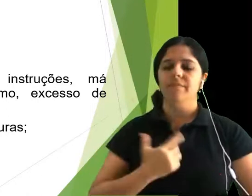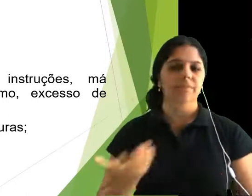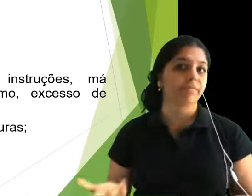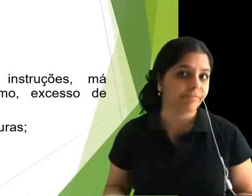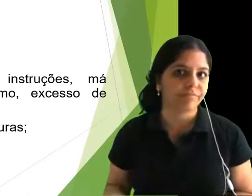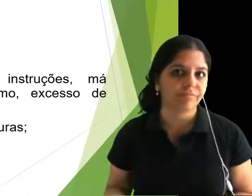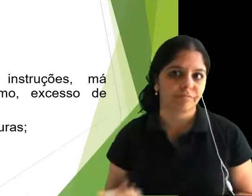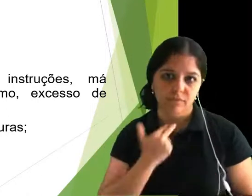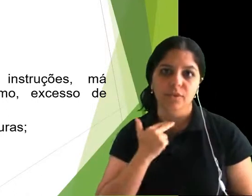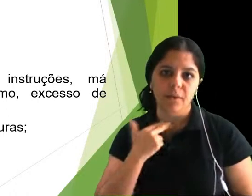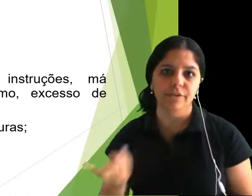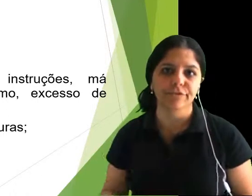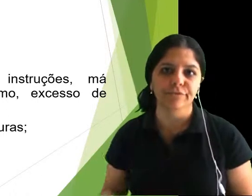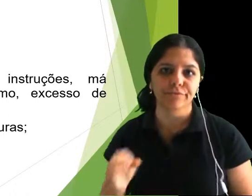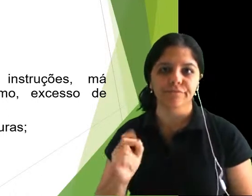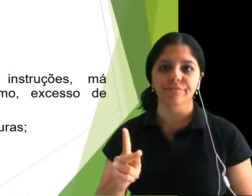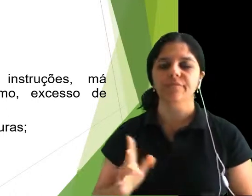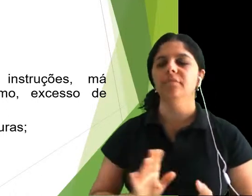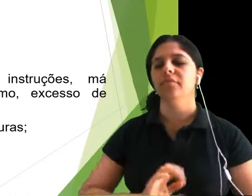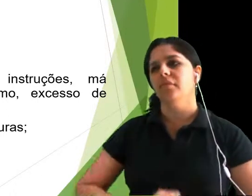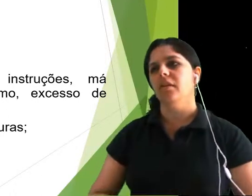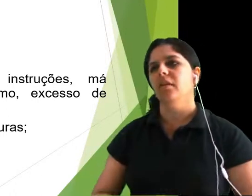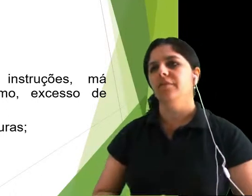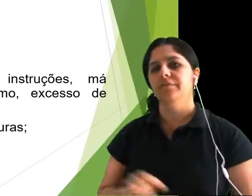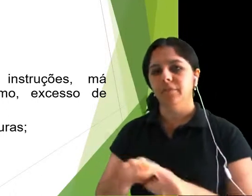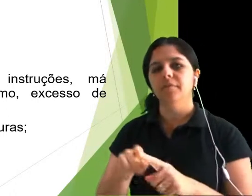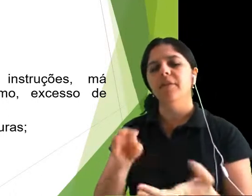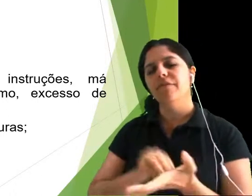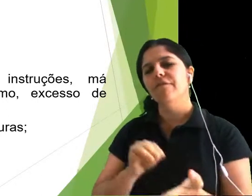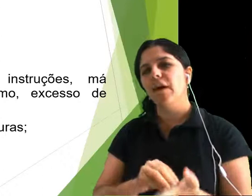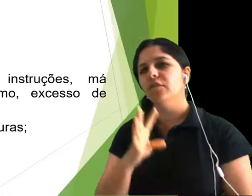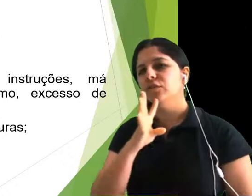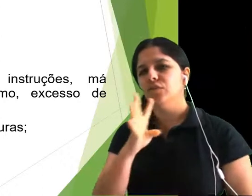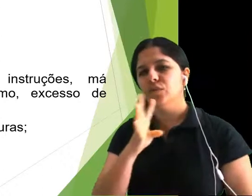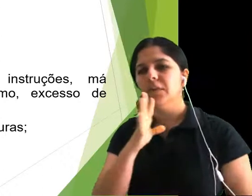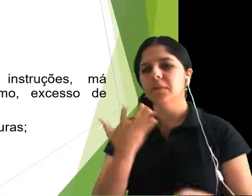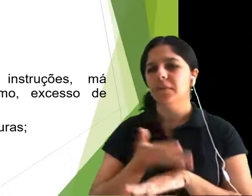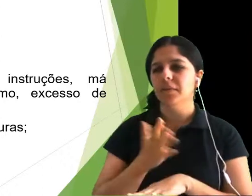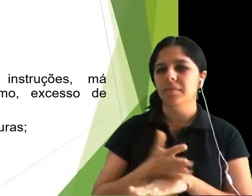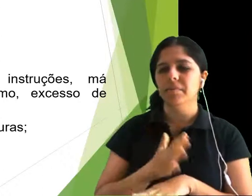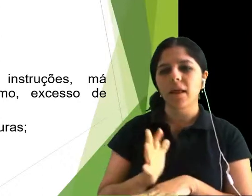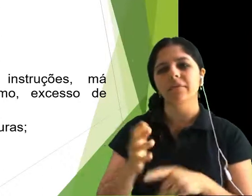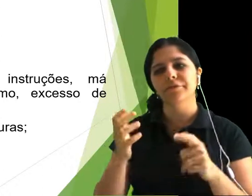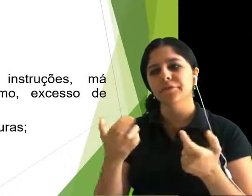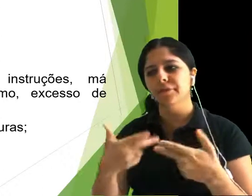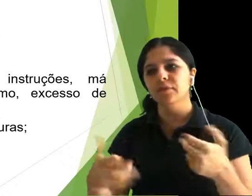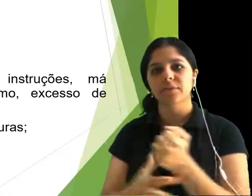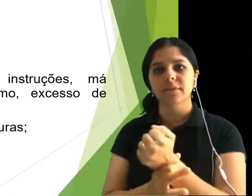nada, isso não pode, tá? Outra, a falta de conhecimento de práticas